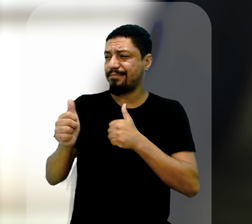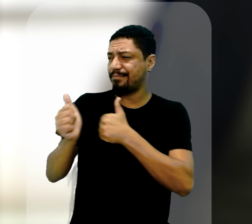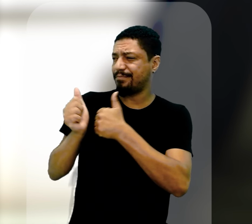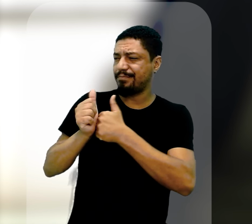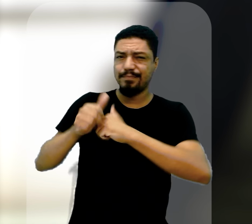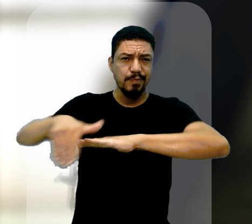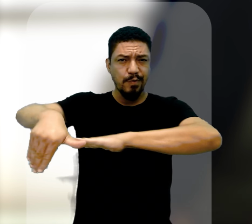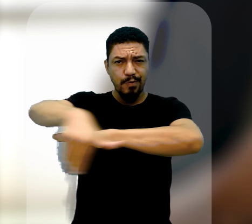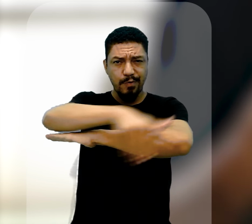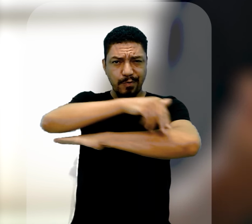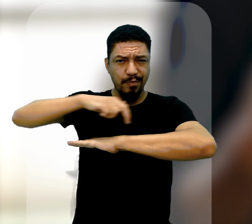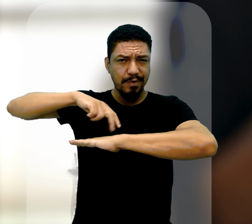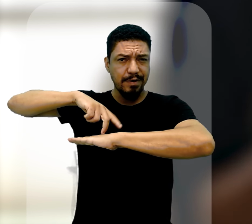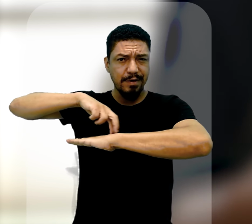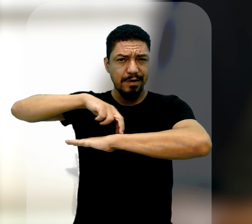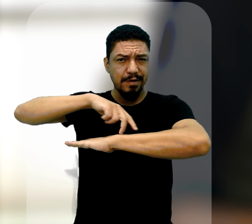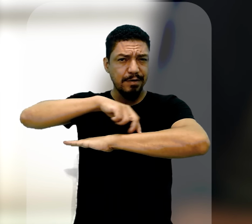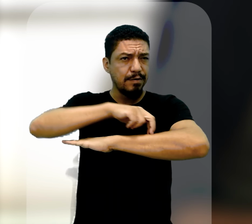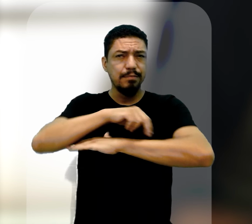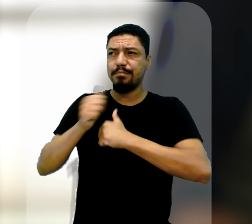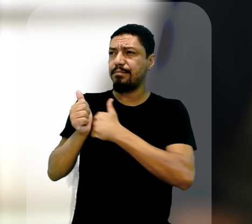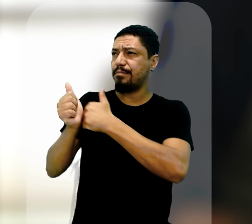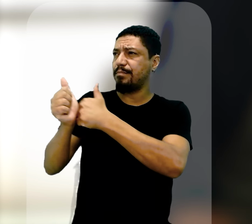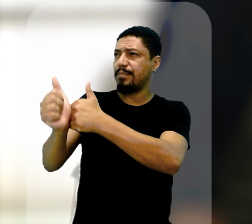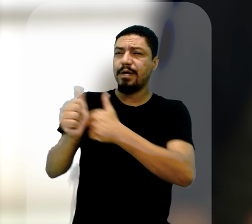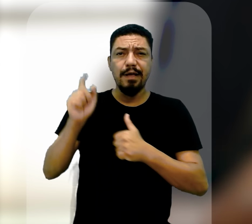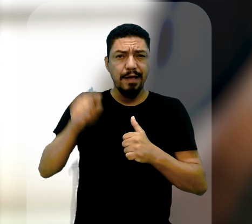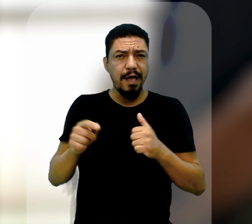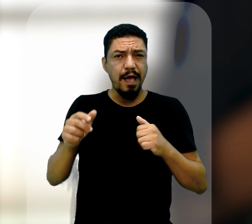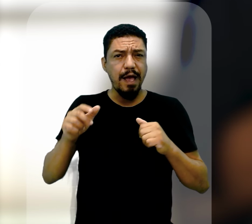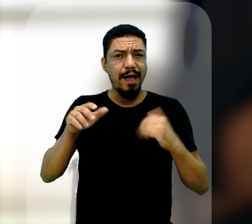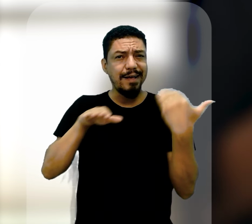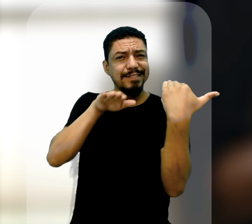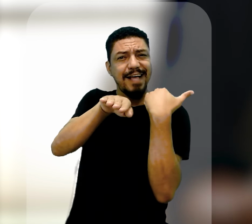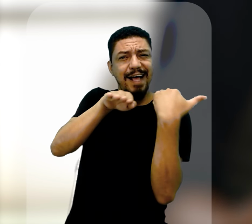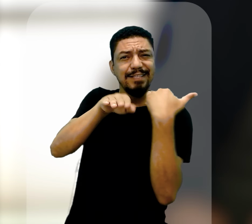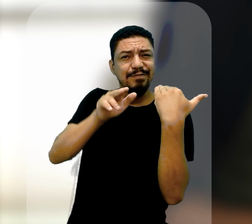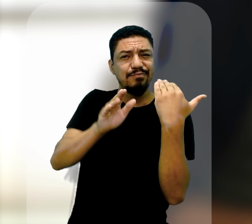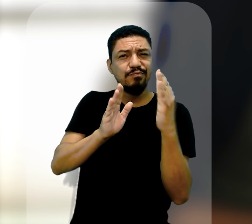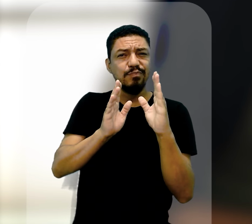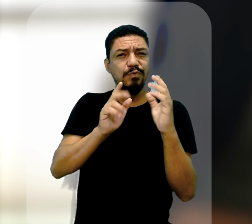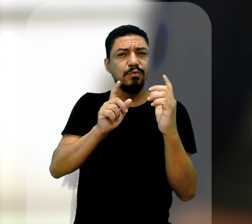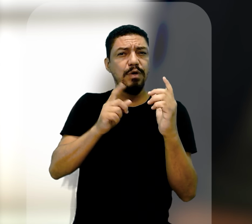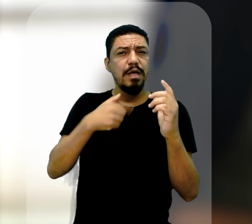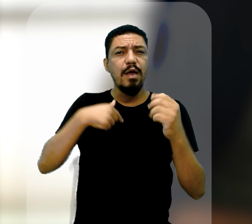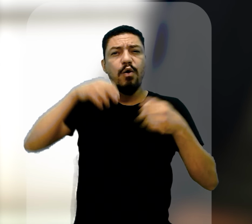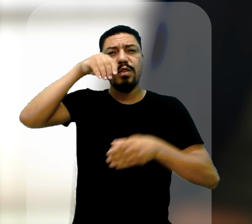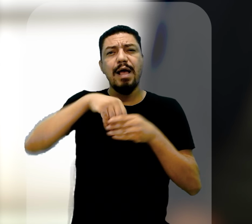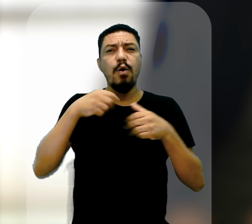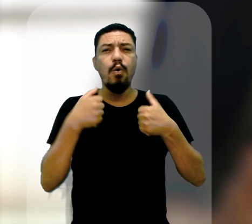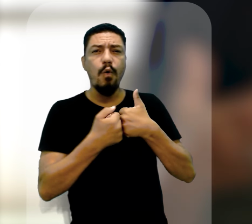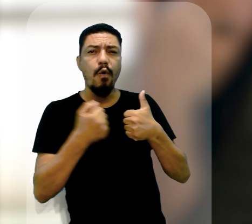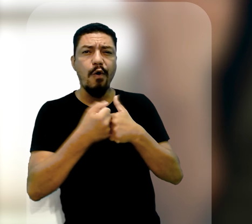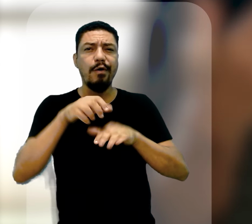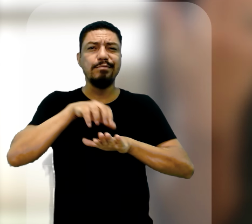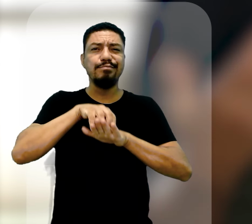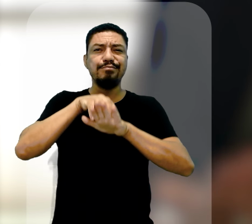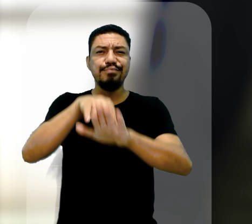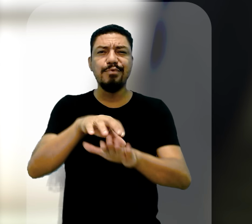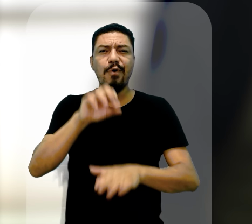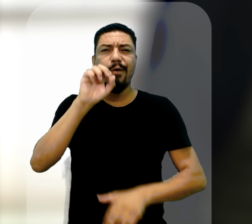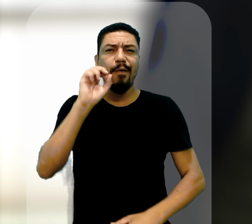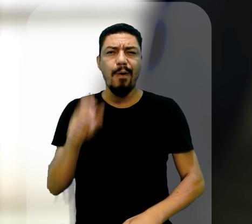mas principalmente as margens, porque era em estradas, e eu dentro do ônibus ou do carro, e aquilo